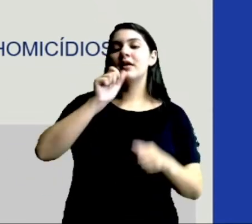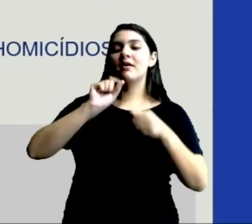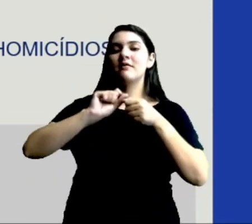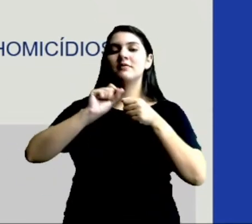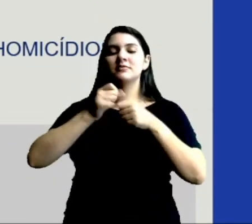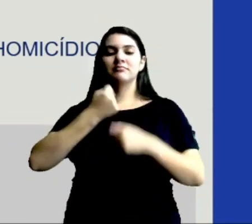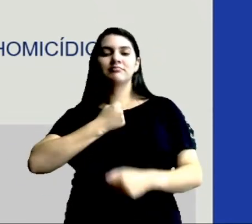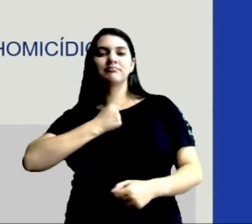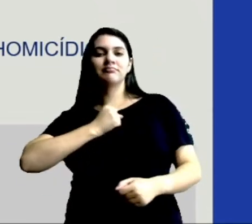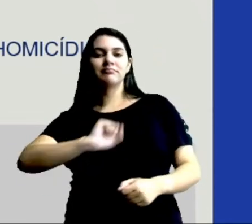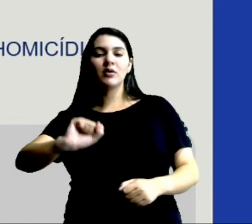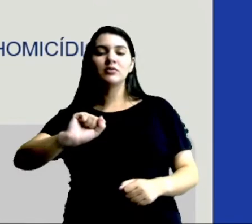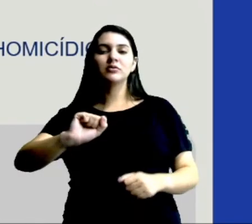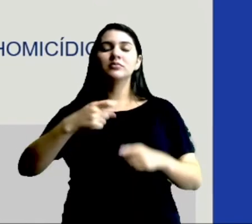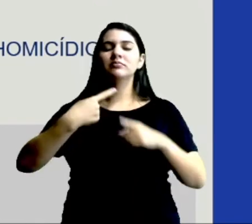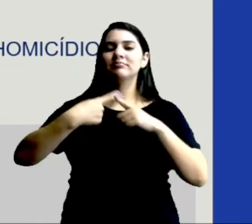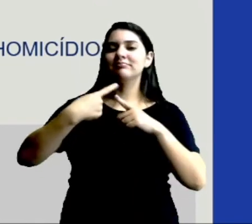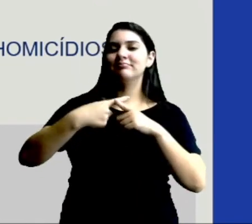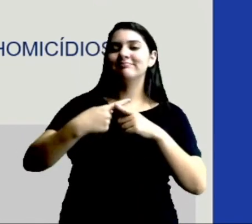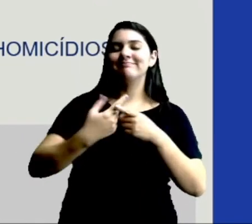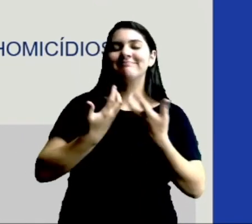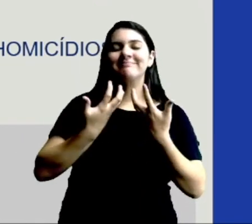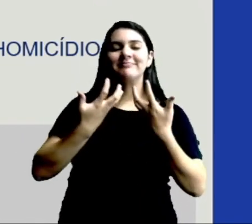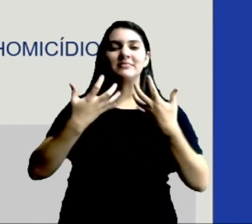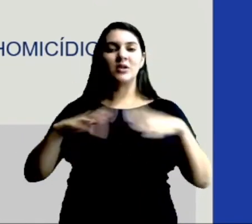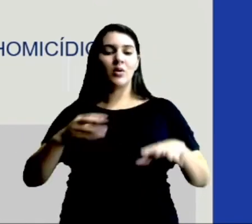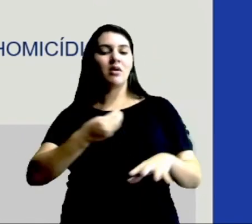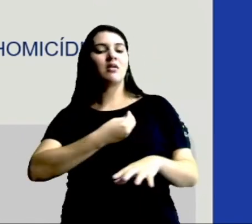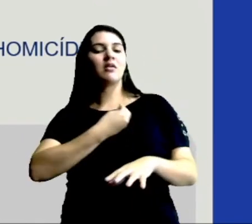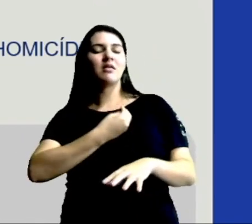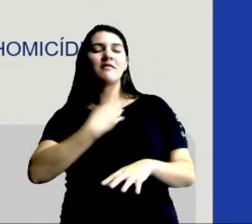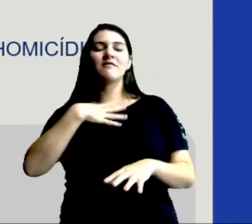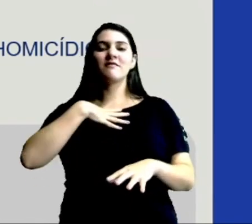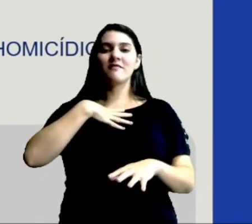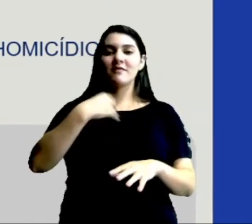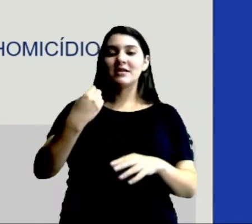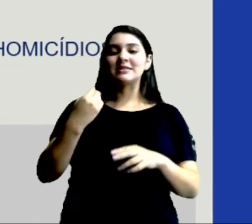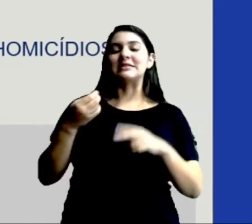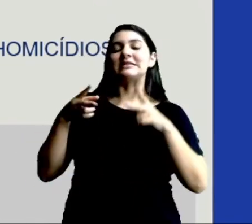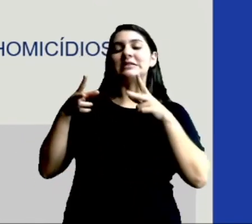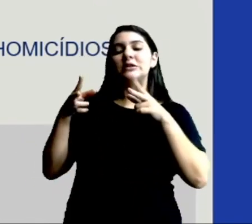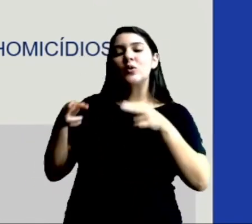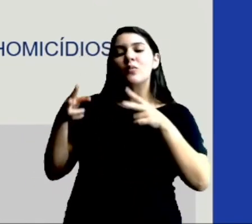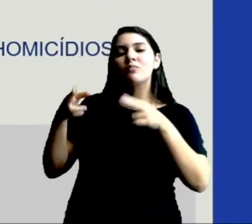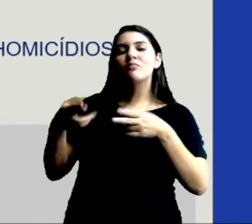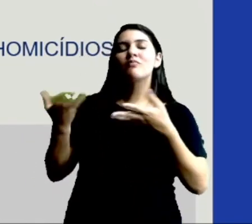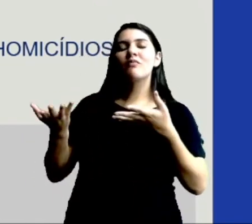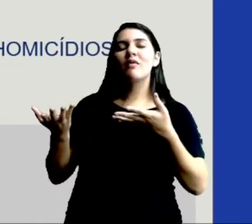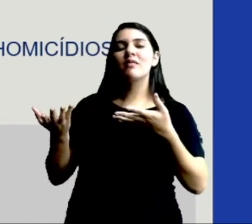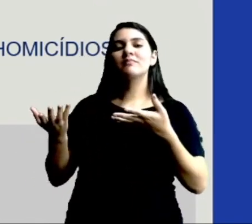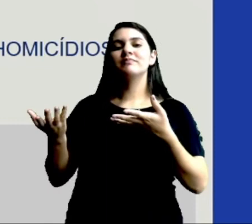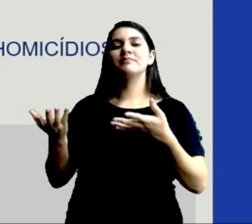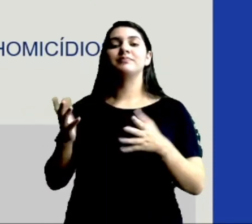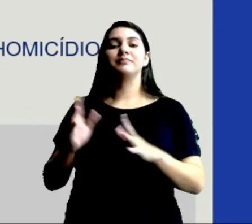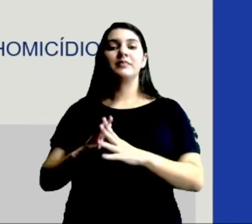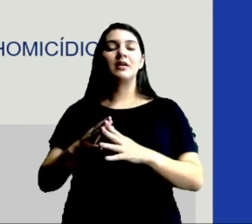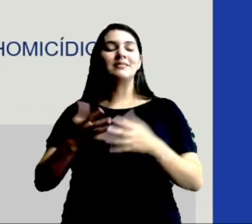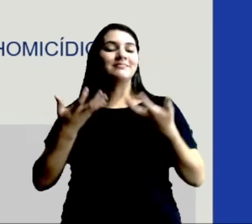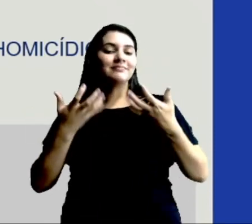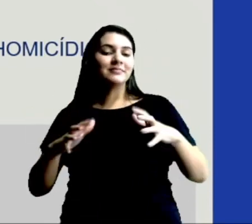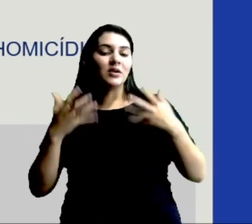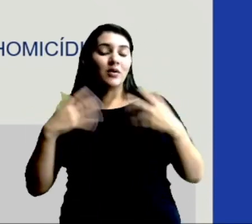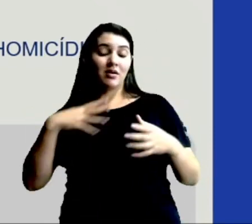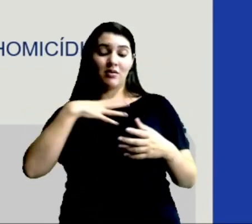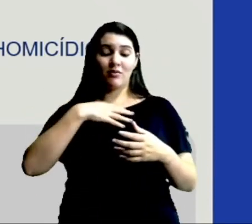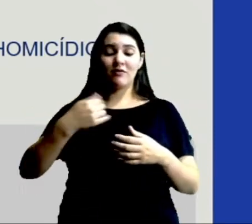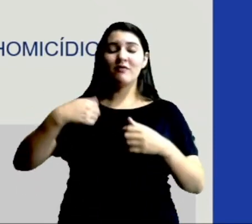os abortos porque não queria que os filhos vivessem na situação onde eles se encontravam, né? Não queria que os